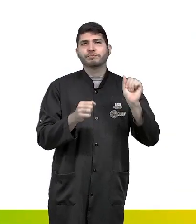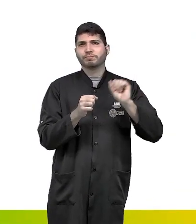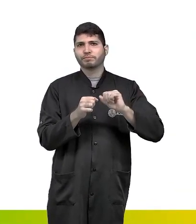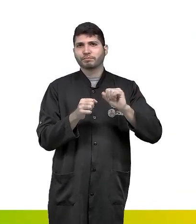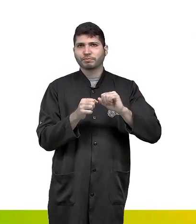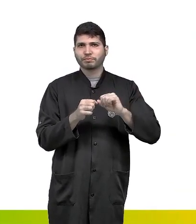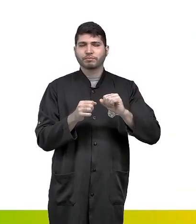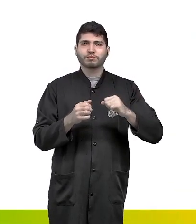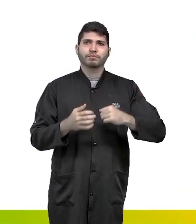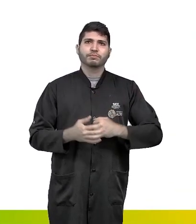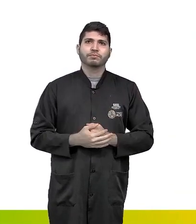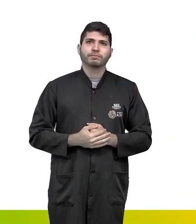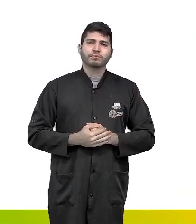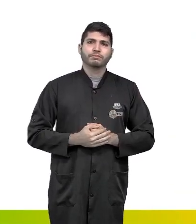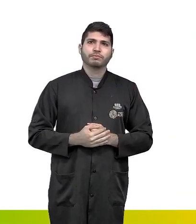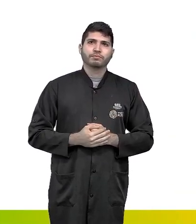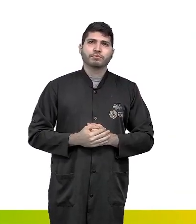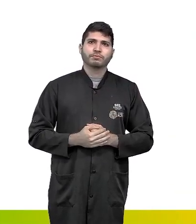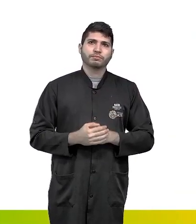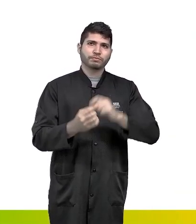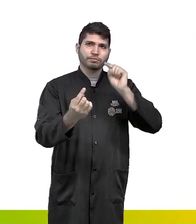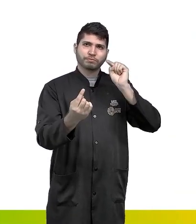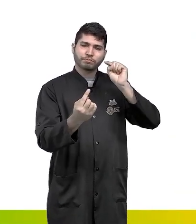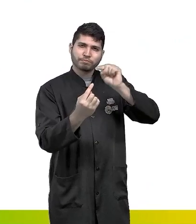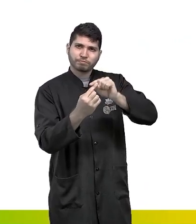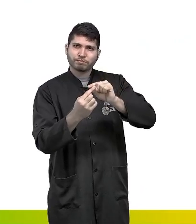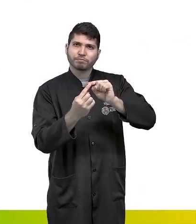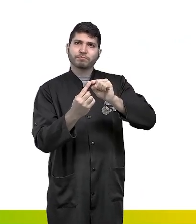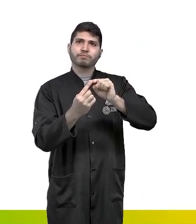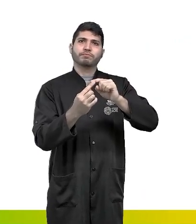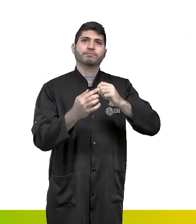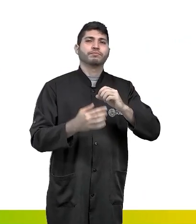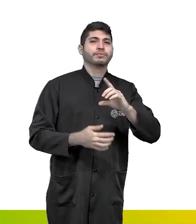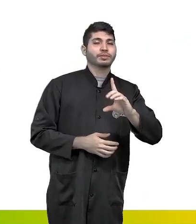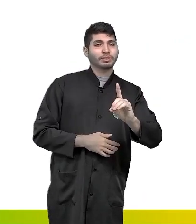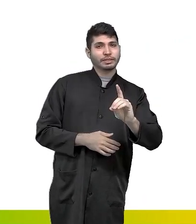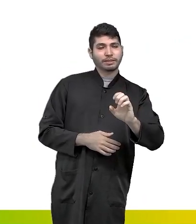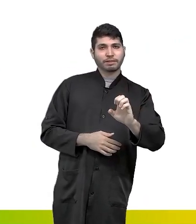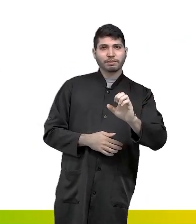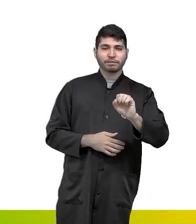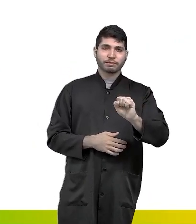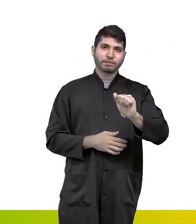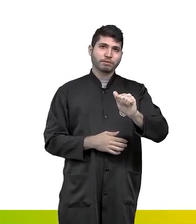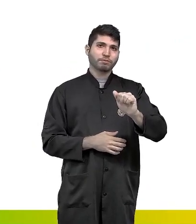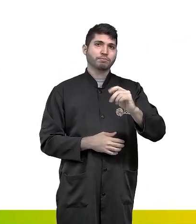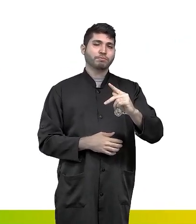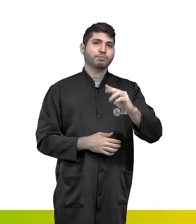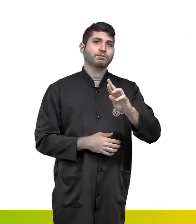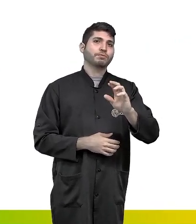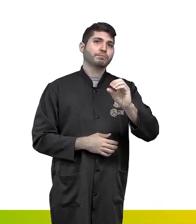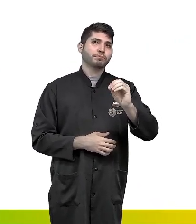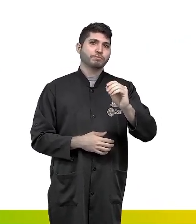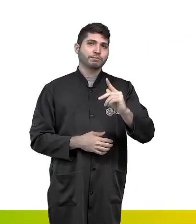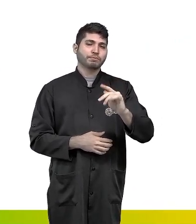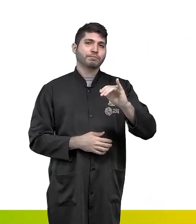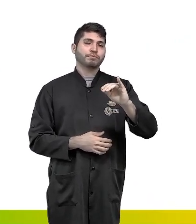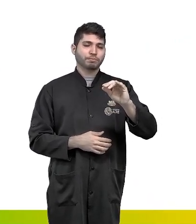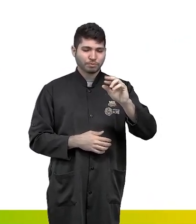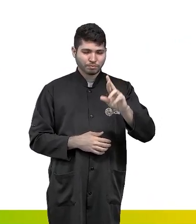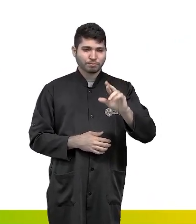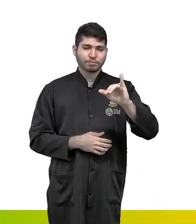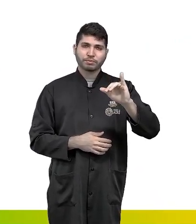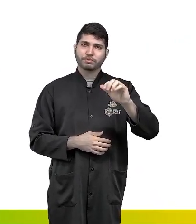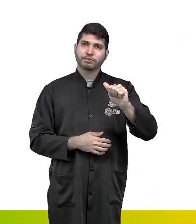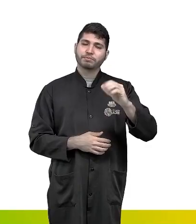A desapropriação para fins de reforma agrária. Eu tenho alguém ali ocupando, mas não está produzindo, vou